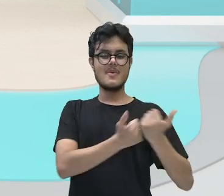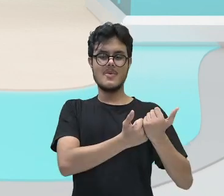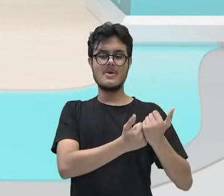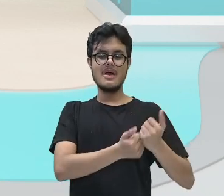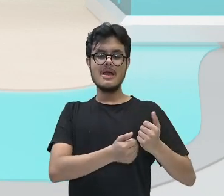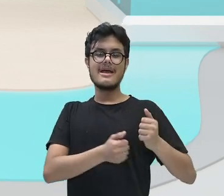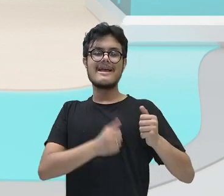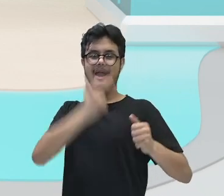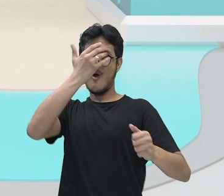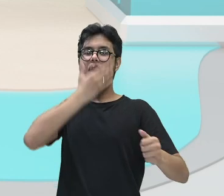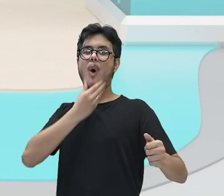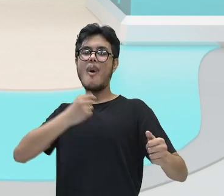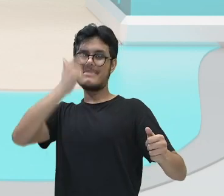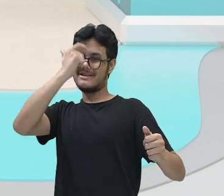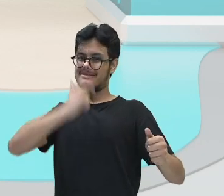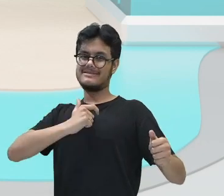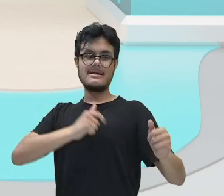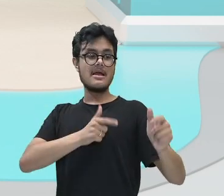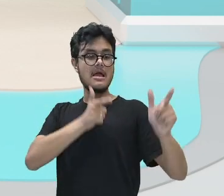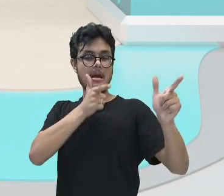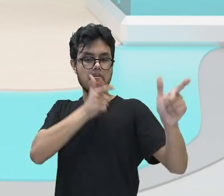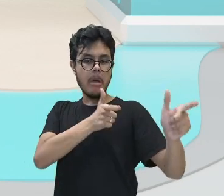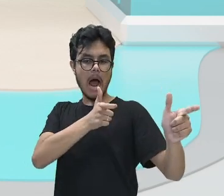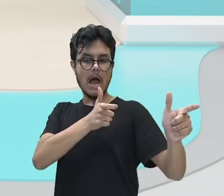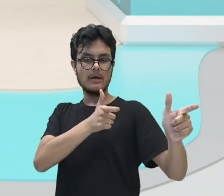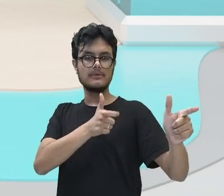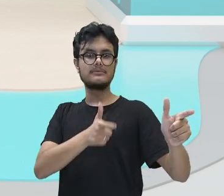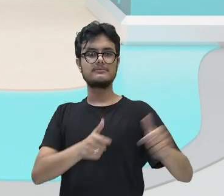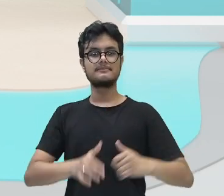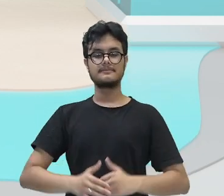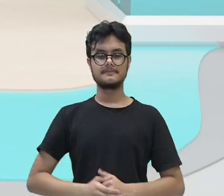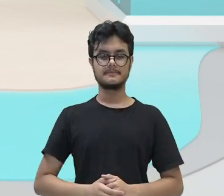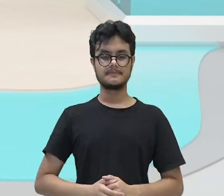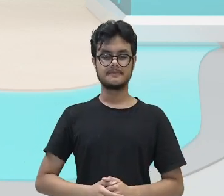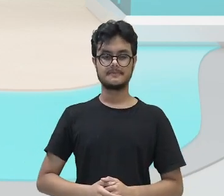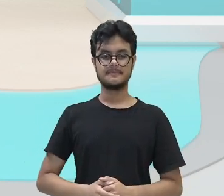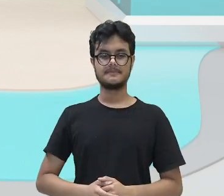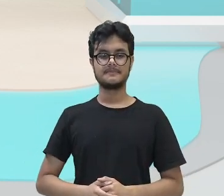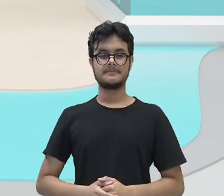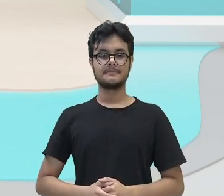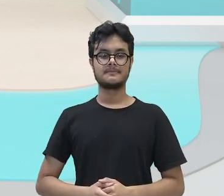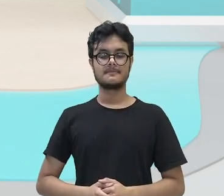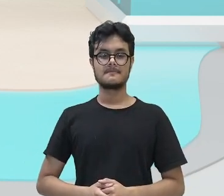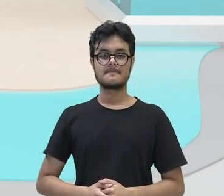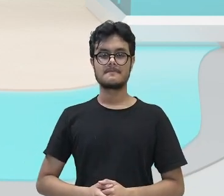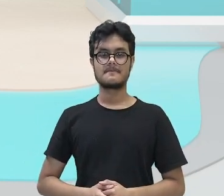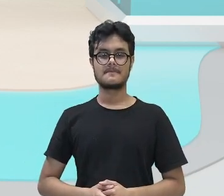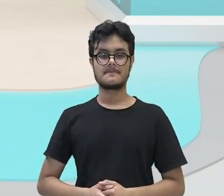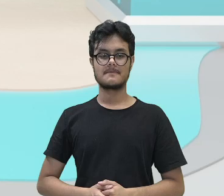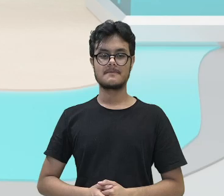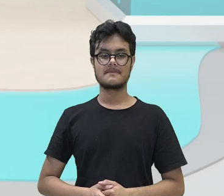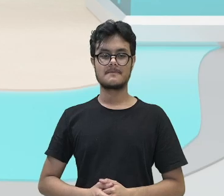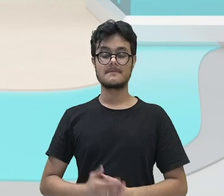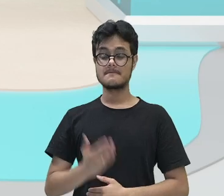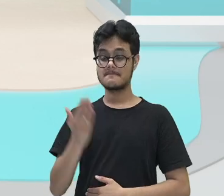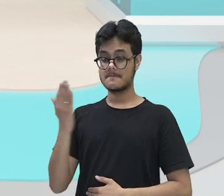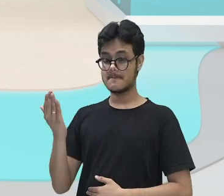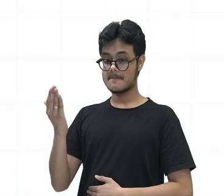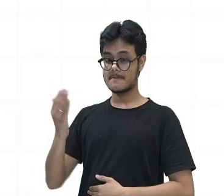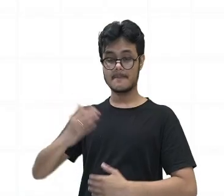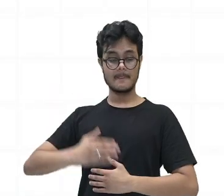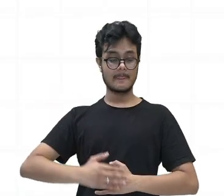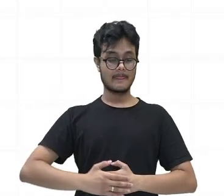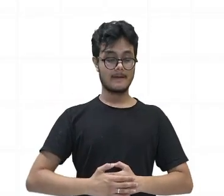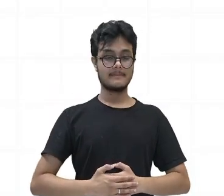protagonista, mas eu tinha o antagonista, que era o caçador, não é verdade? Continuando um pouquinho mais sobre o enredo. Vamos